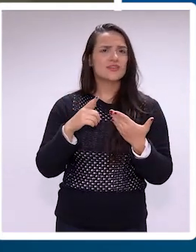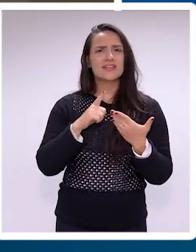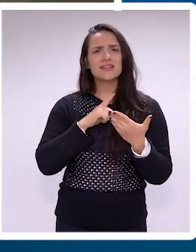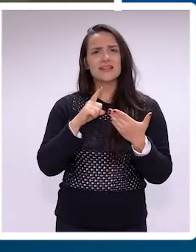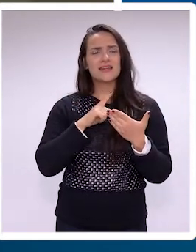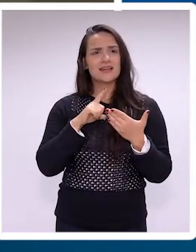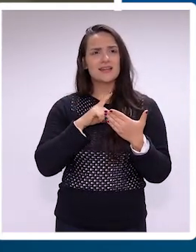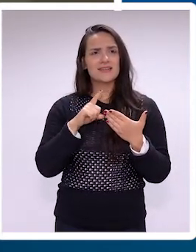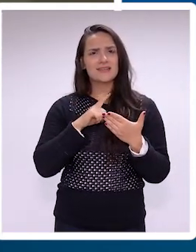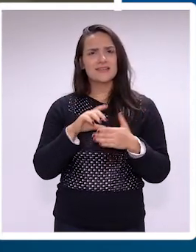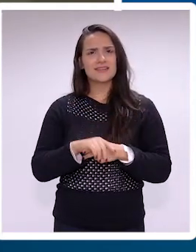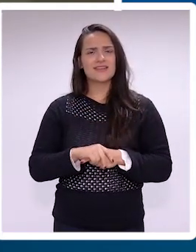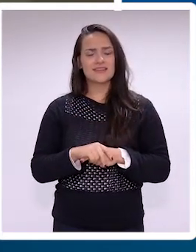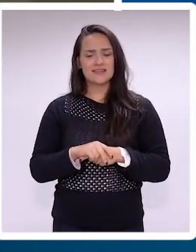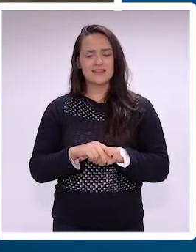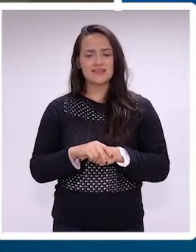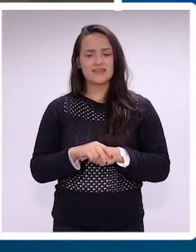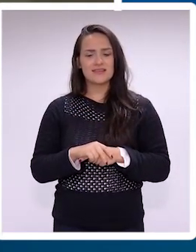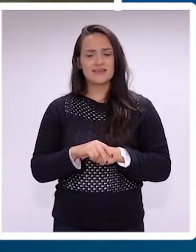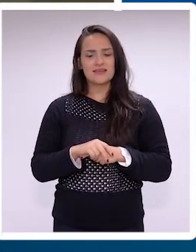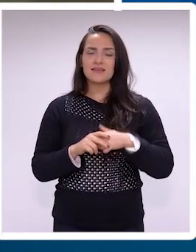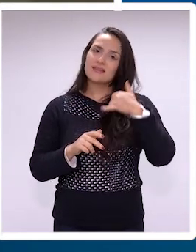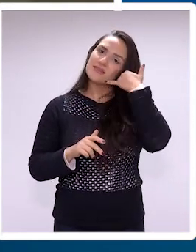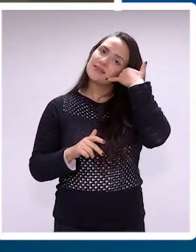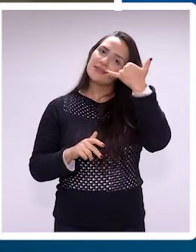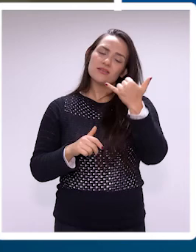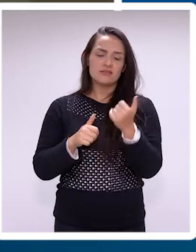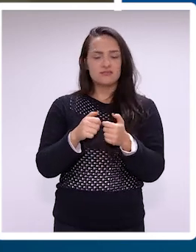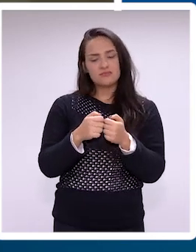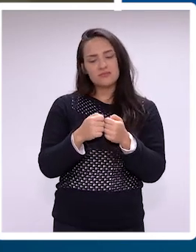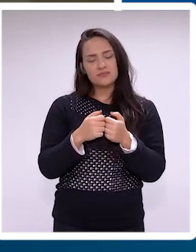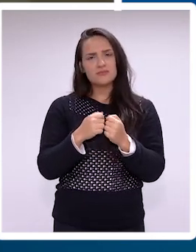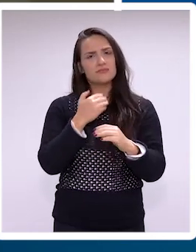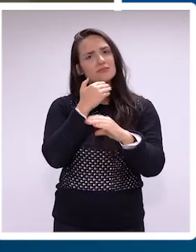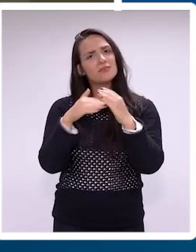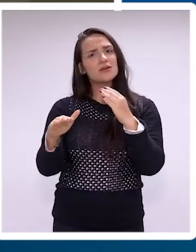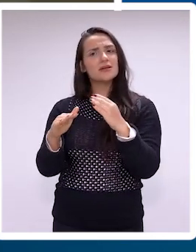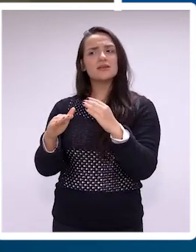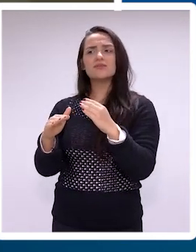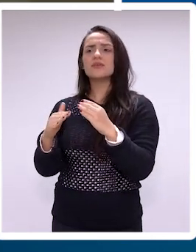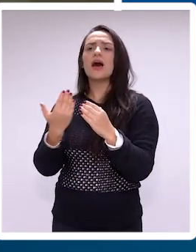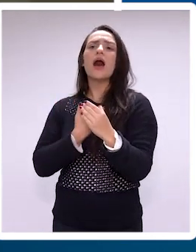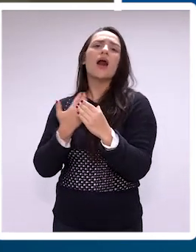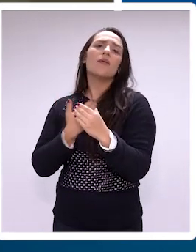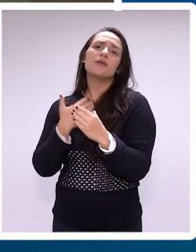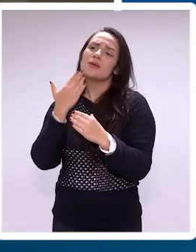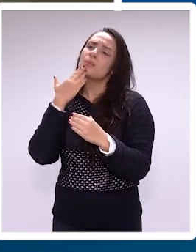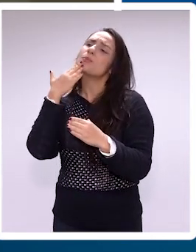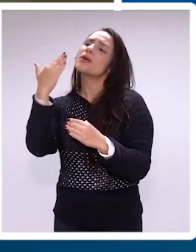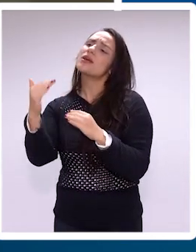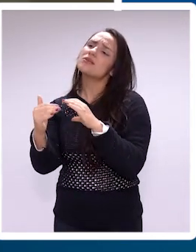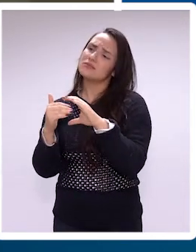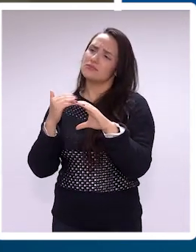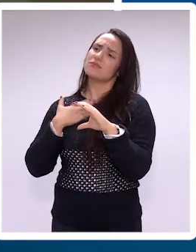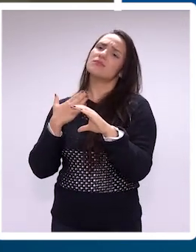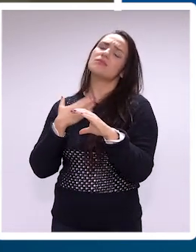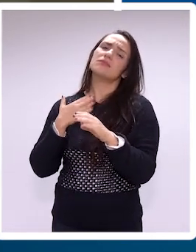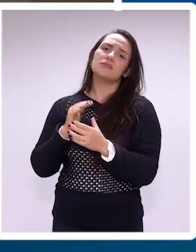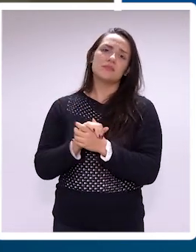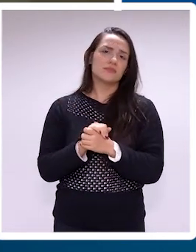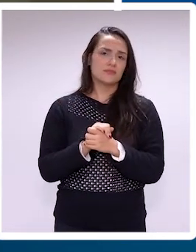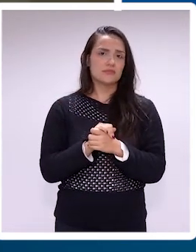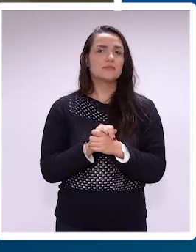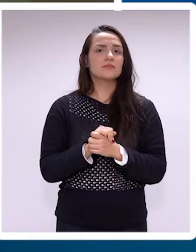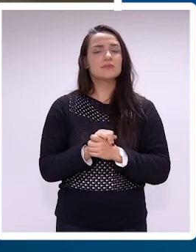Manda mensagem para os amigos, procure mandar mensagens otimistas. Se veja nisso e veja